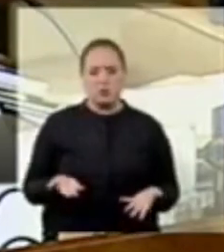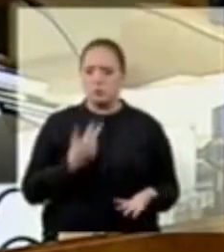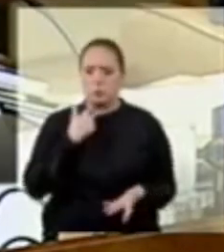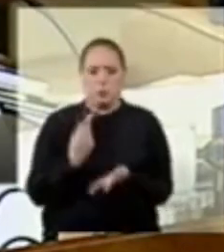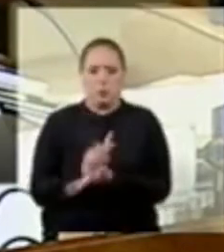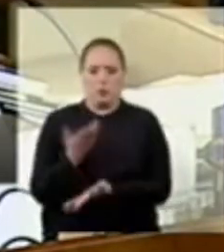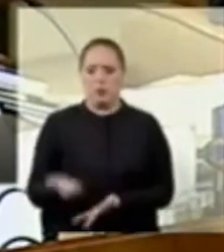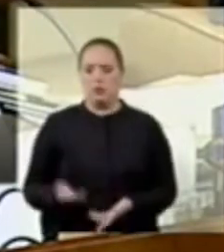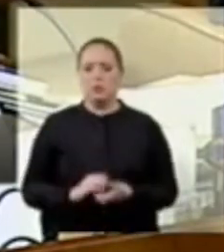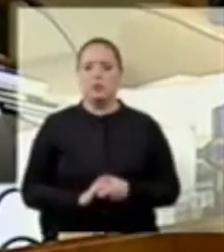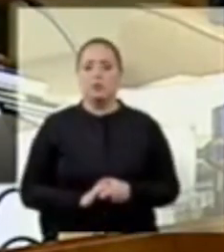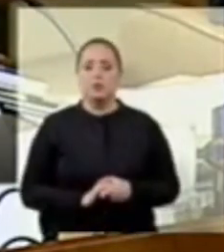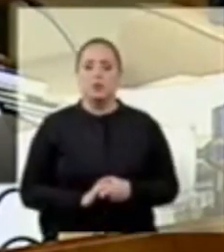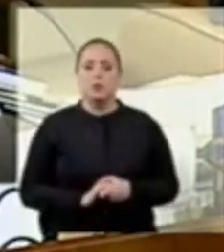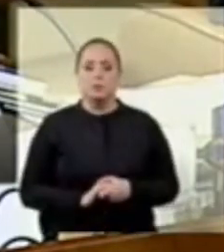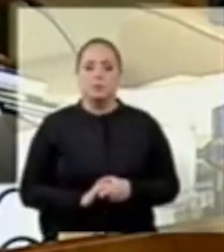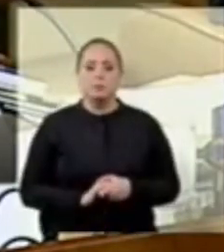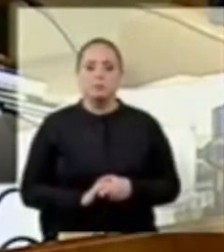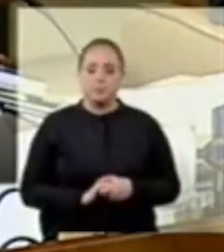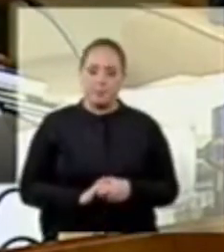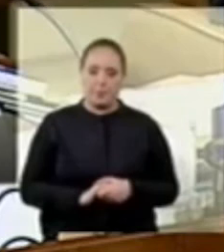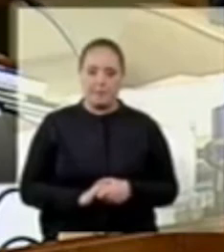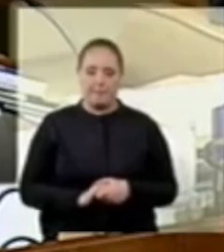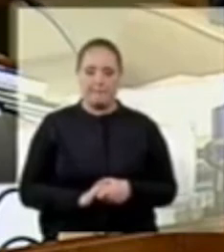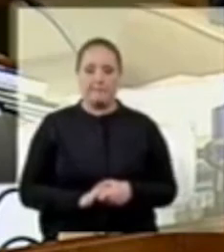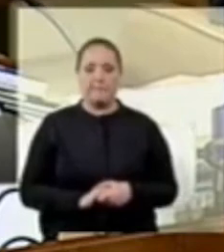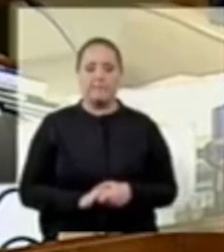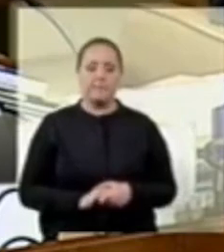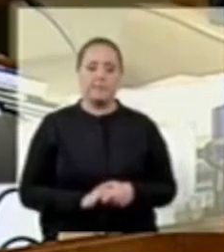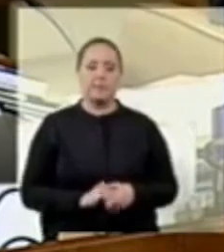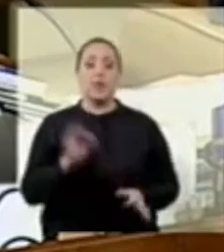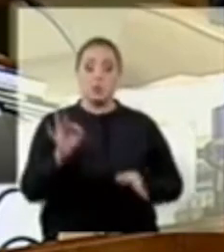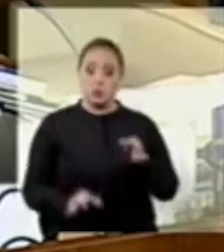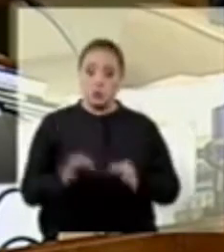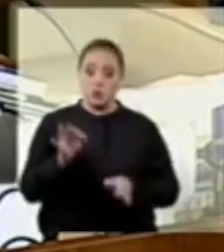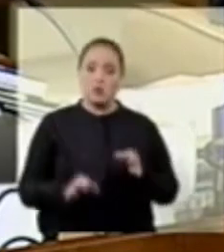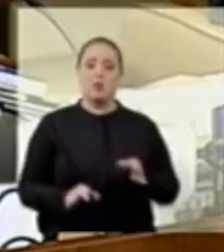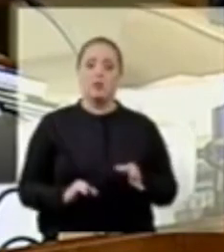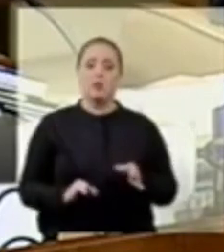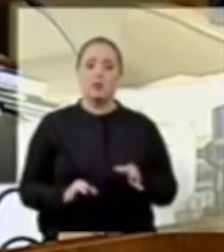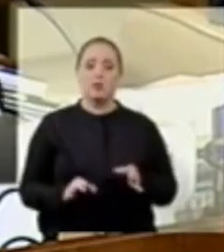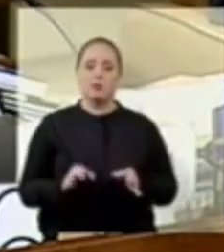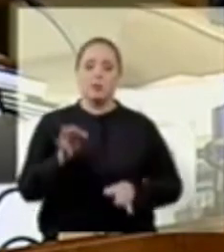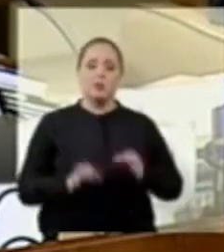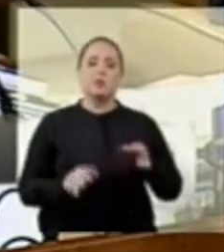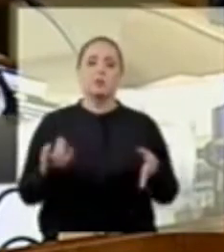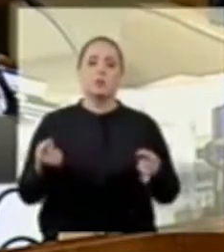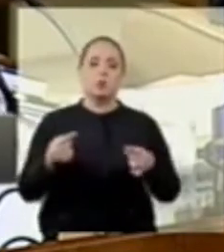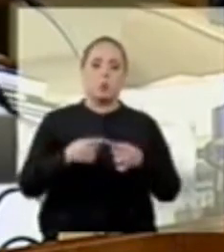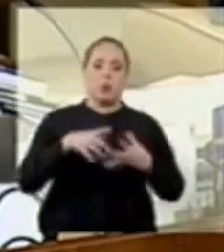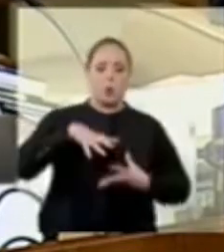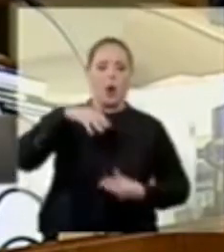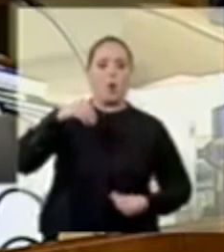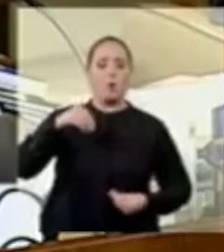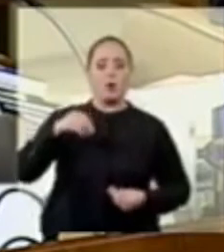pessoa a justiça é eu penso ele está para a alma como a alimentação está para o corpo gente